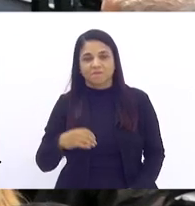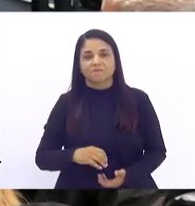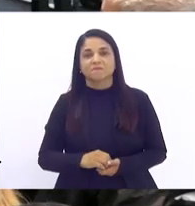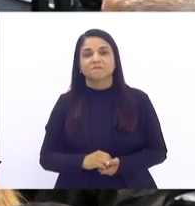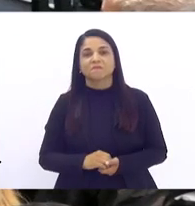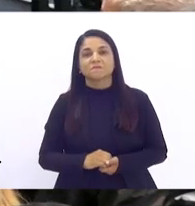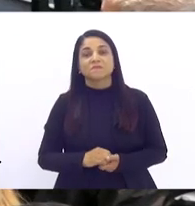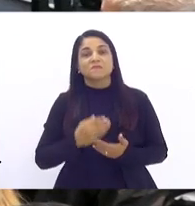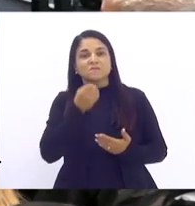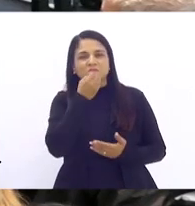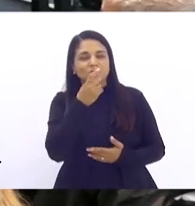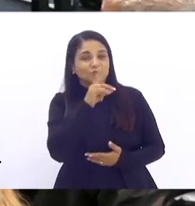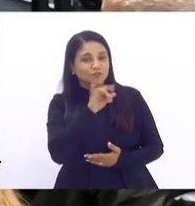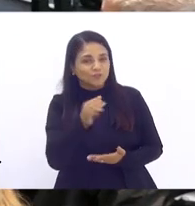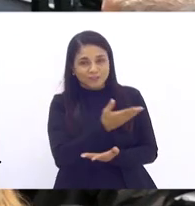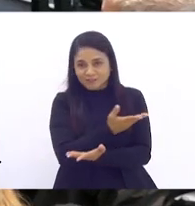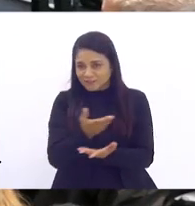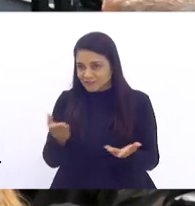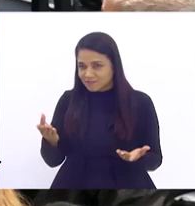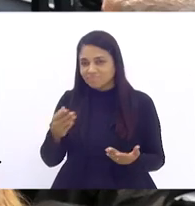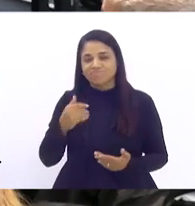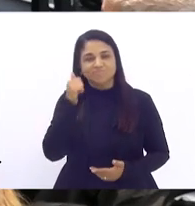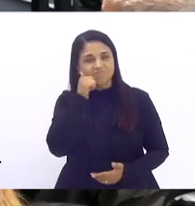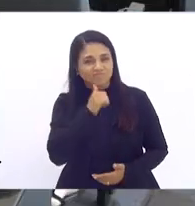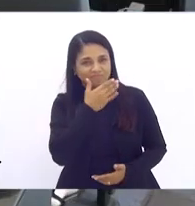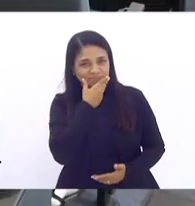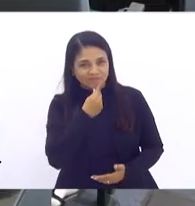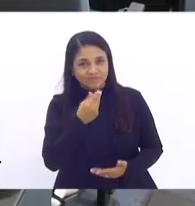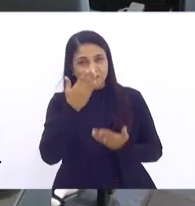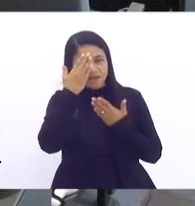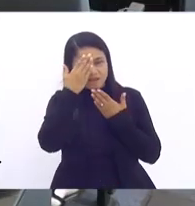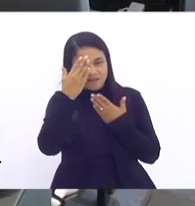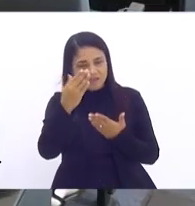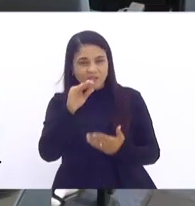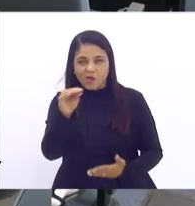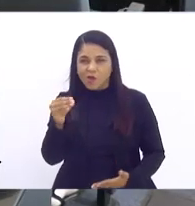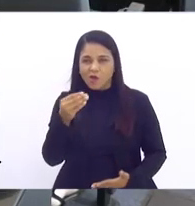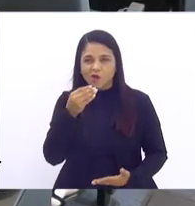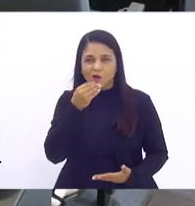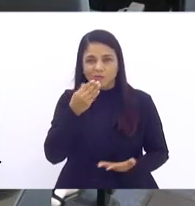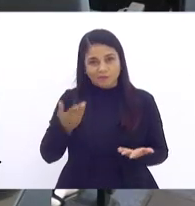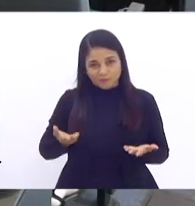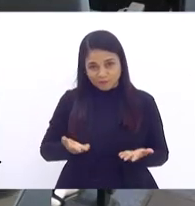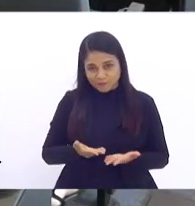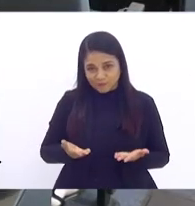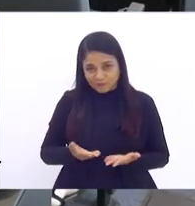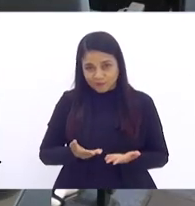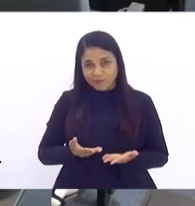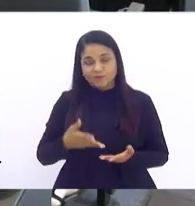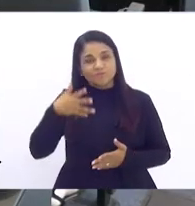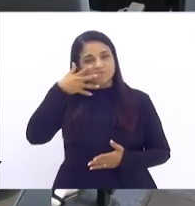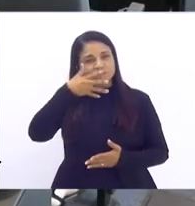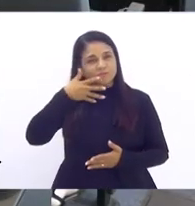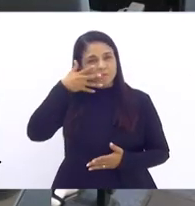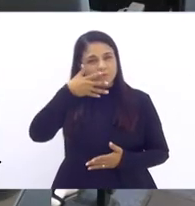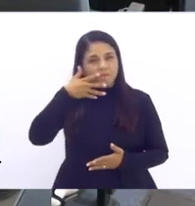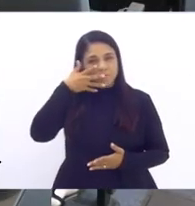Bom dia senhoras e senhores eu quero agradecer muito a oportunidade de estar aqui agradecer